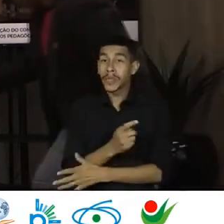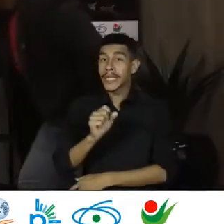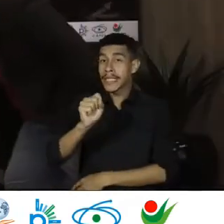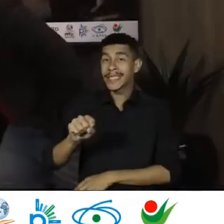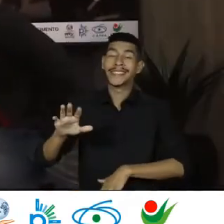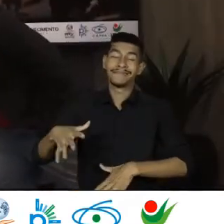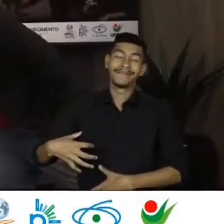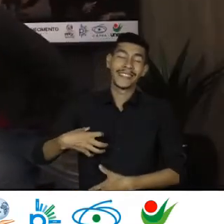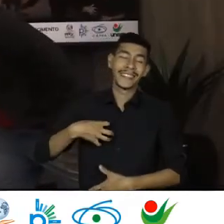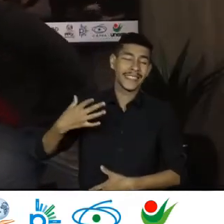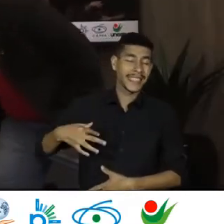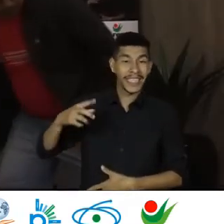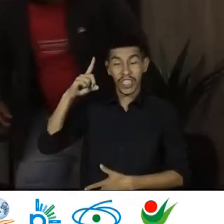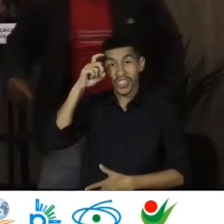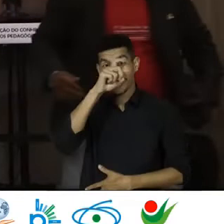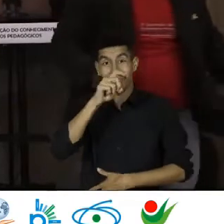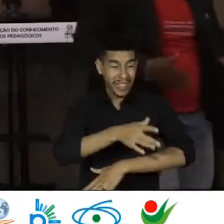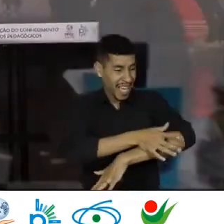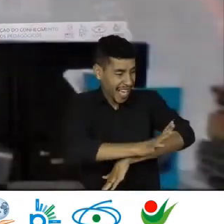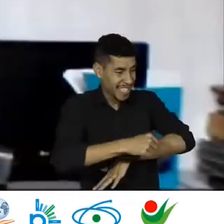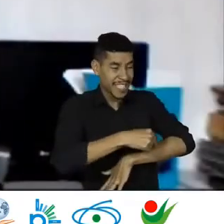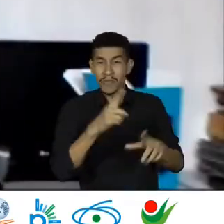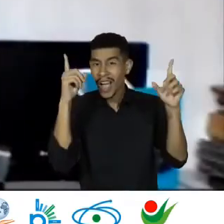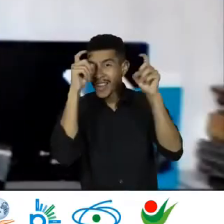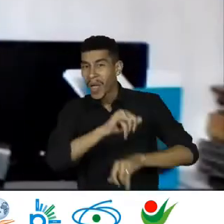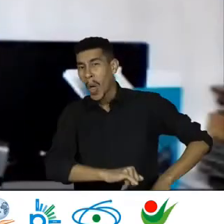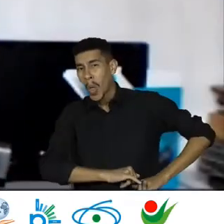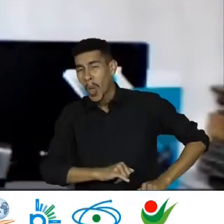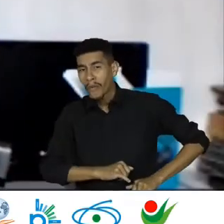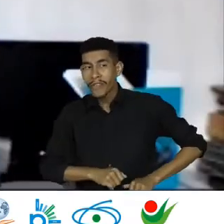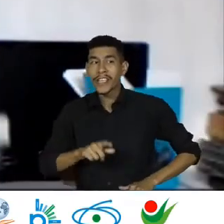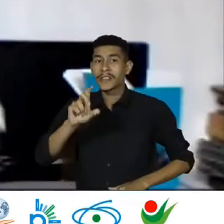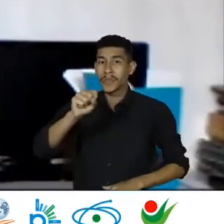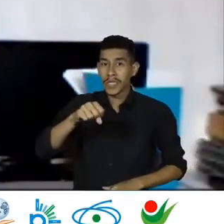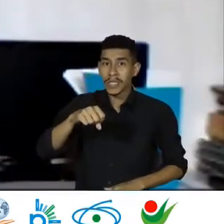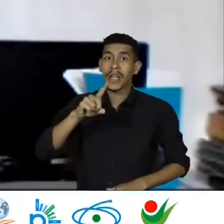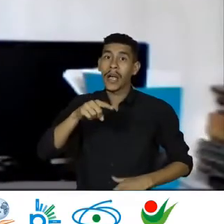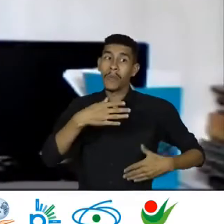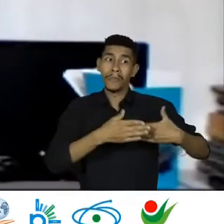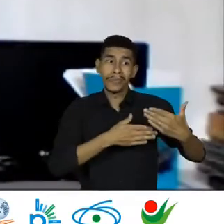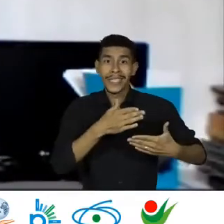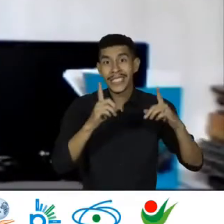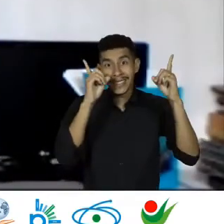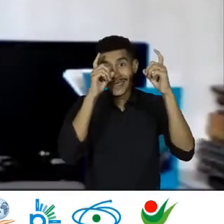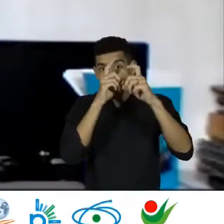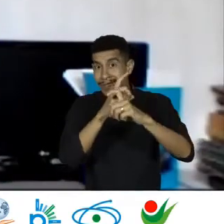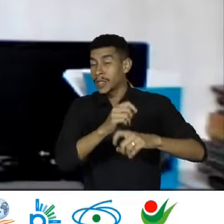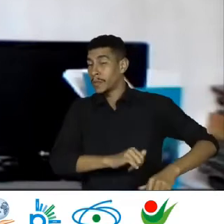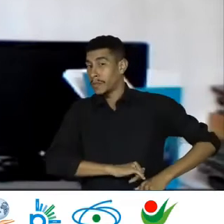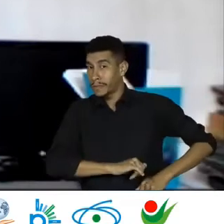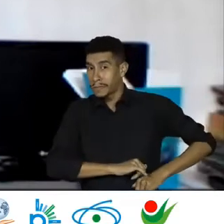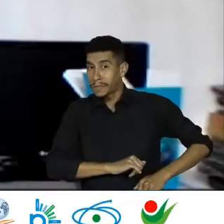Doído O racismo Qualquer preconceito Qualquer estigma Gente Ele é Sempre um processo Doído Para quem